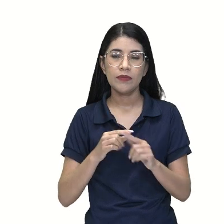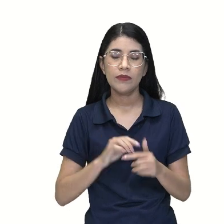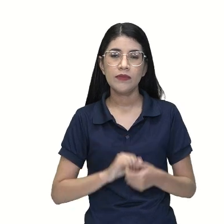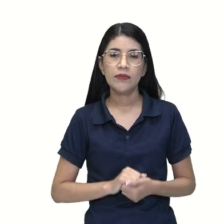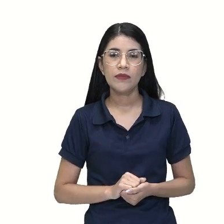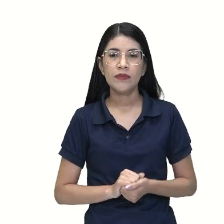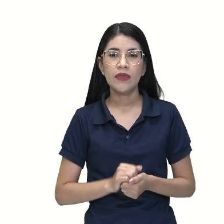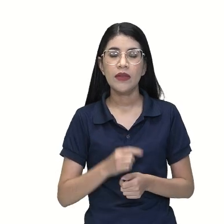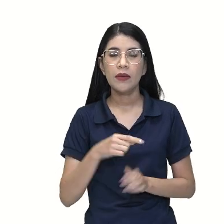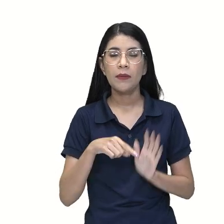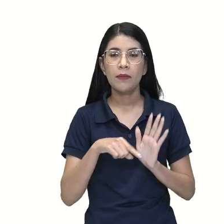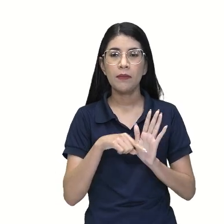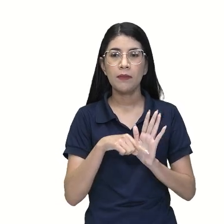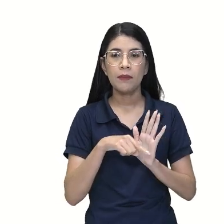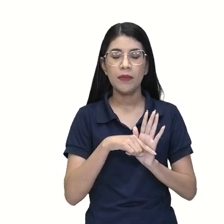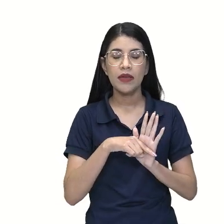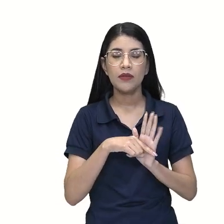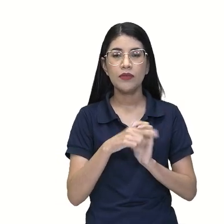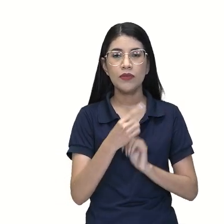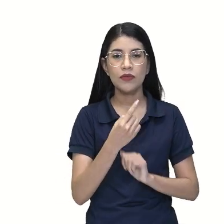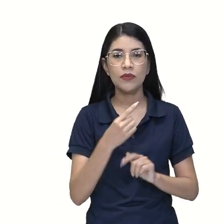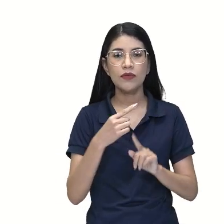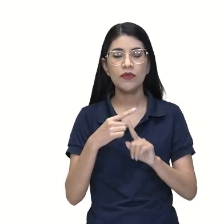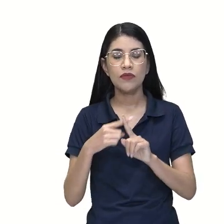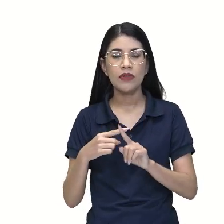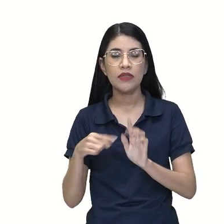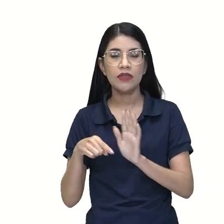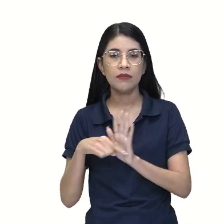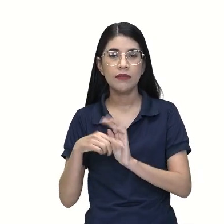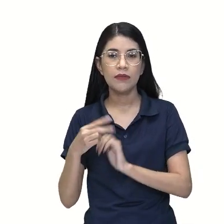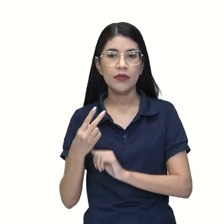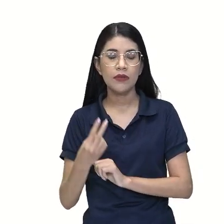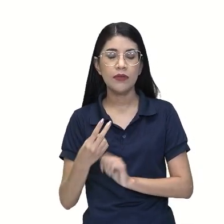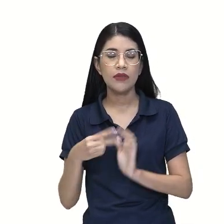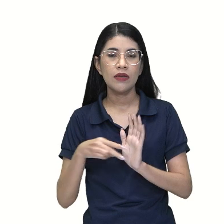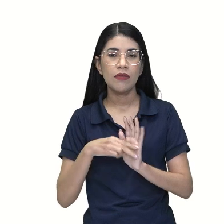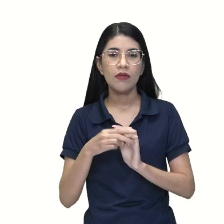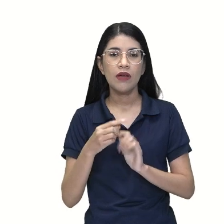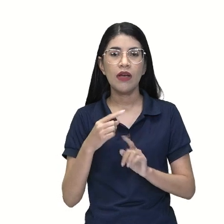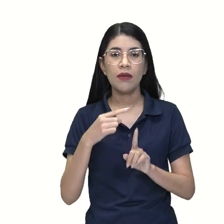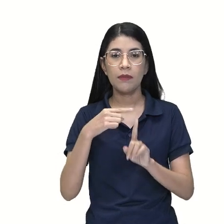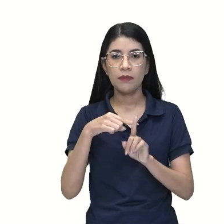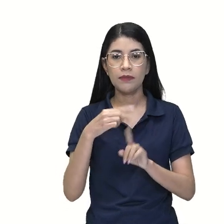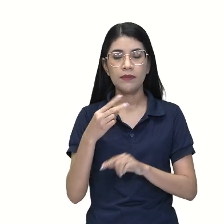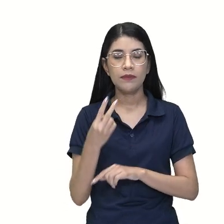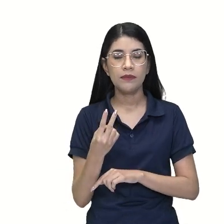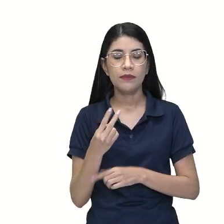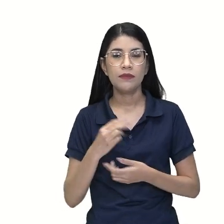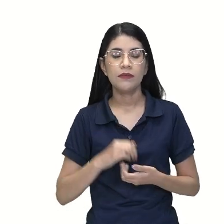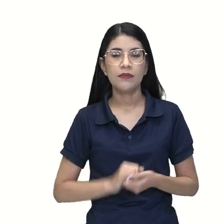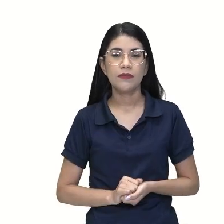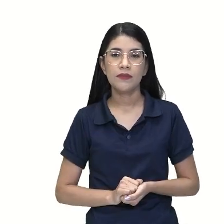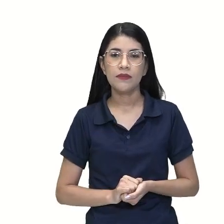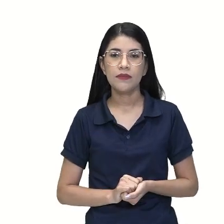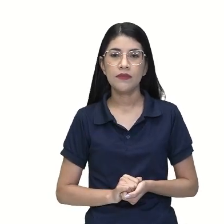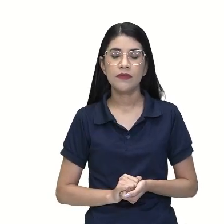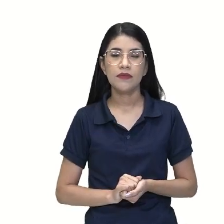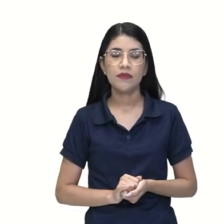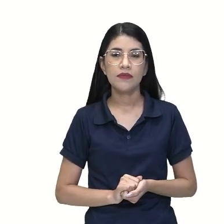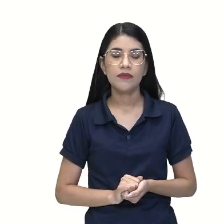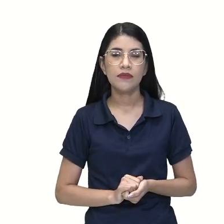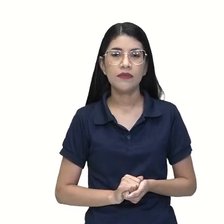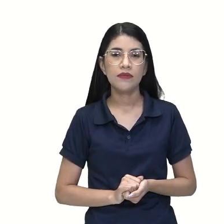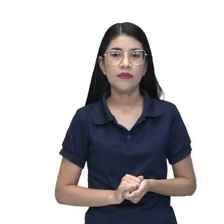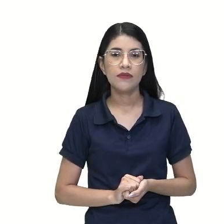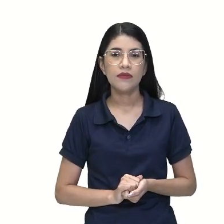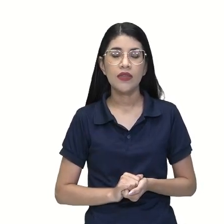2, ou menos 1 vezes menos 2, que vai dar 2 positivo. Ok? 2